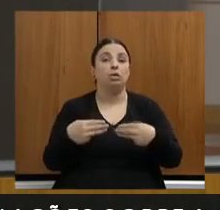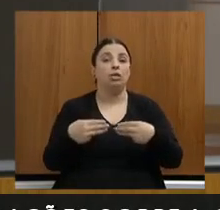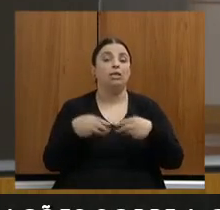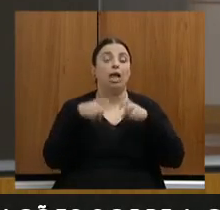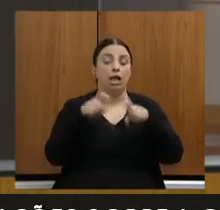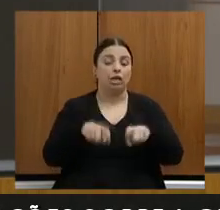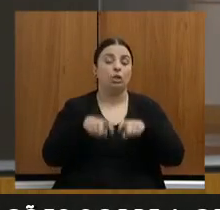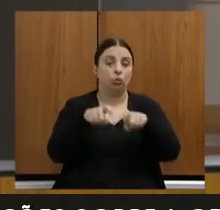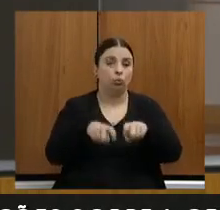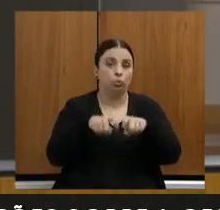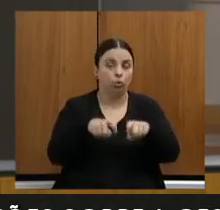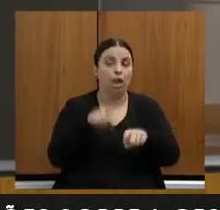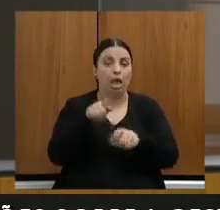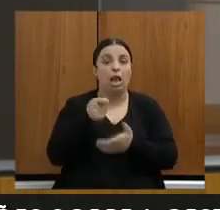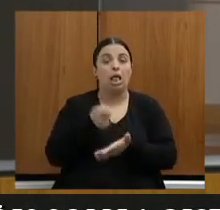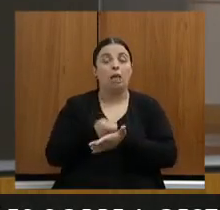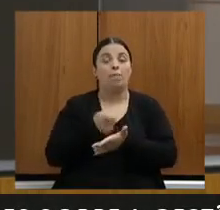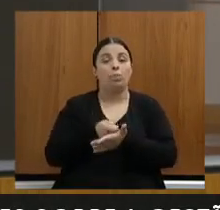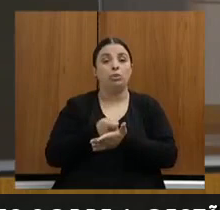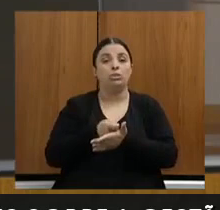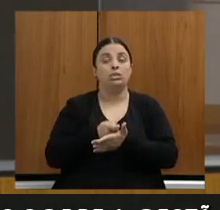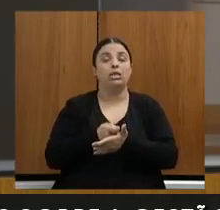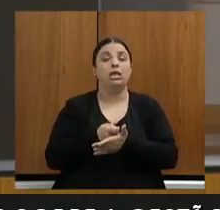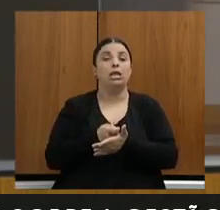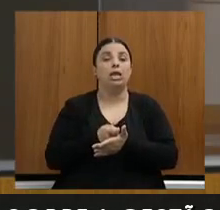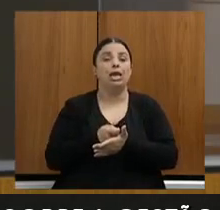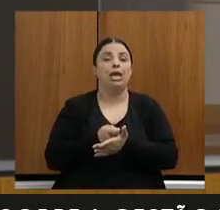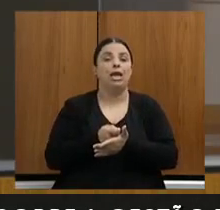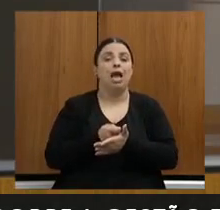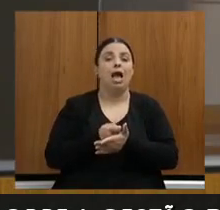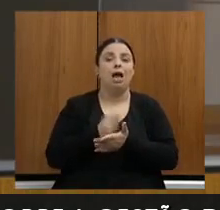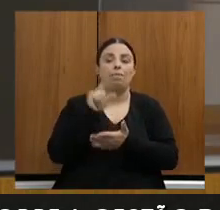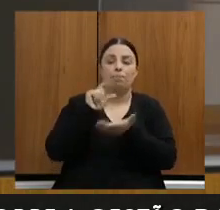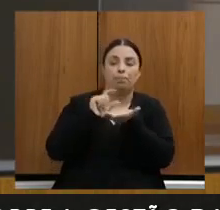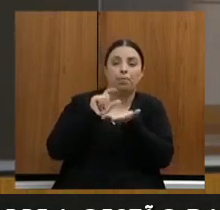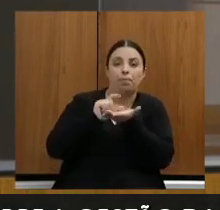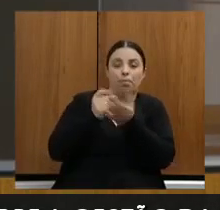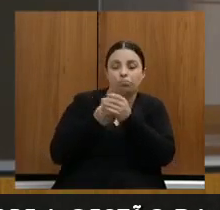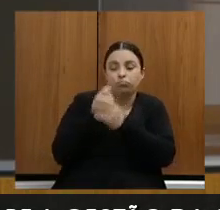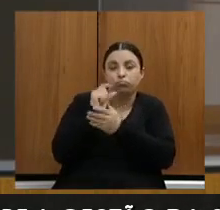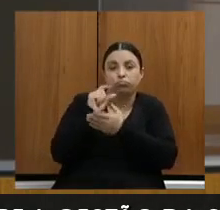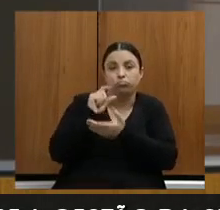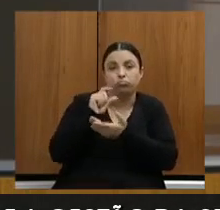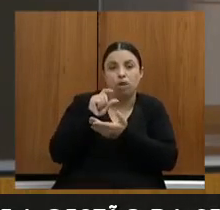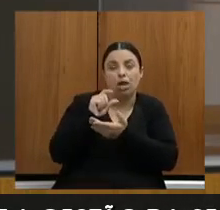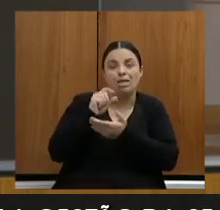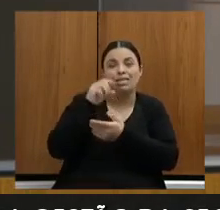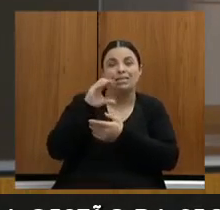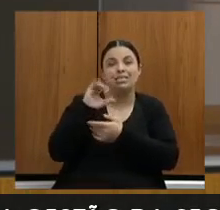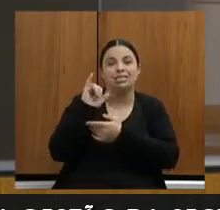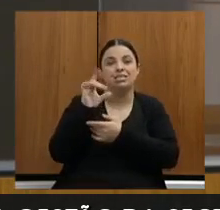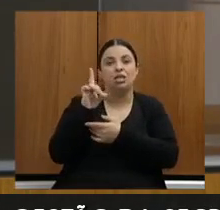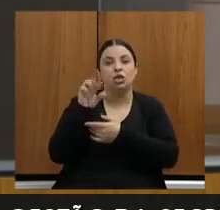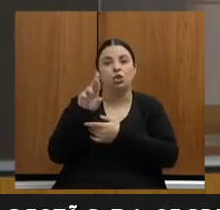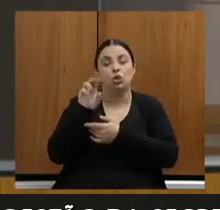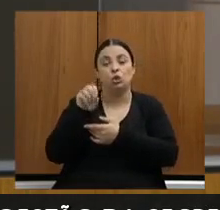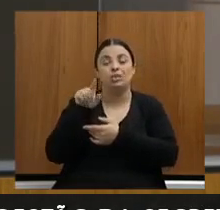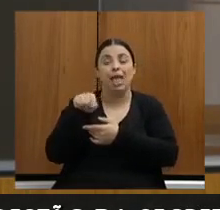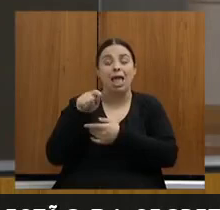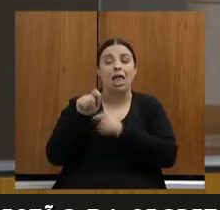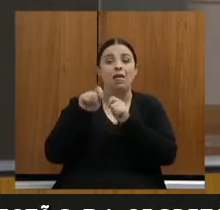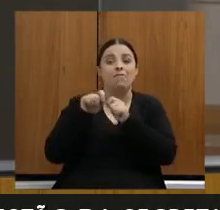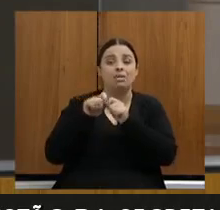impôs que a produção de mudas de citros na região de Dona Euzébia na cidade de Dona Euzébia fosse feito apenas em estufa